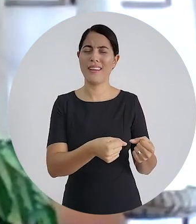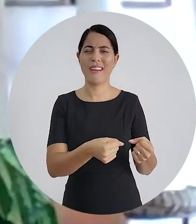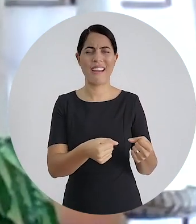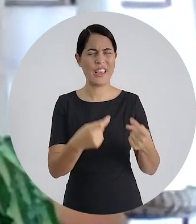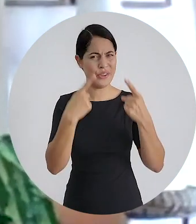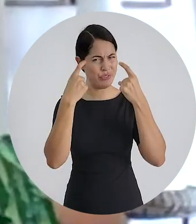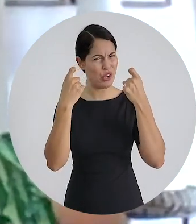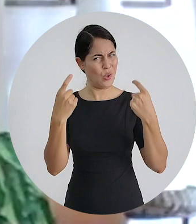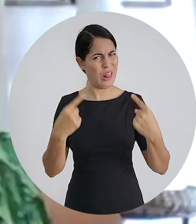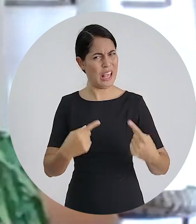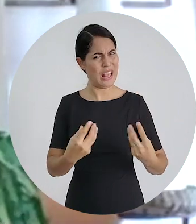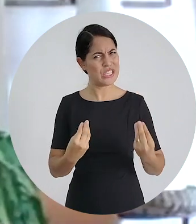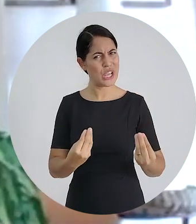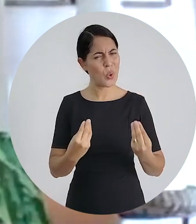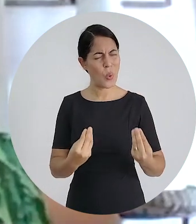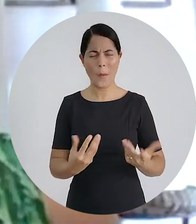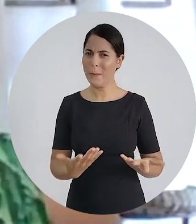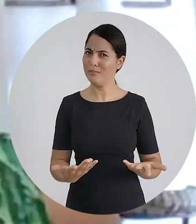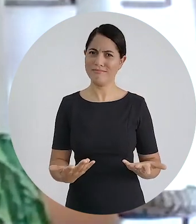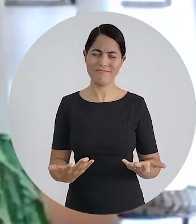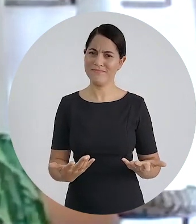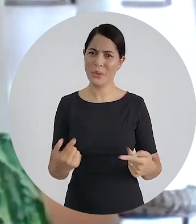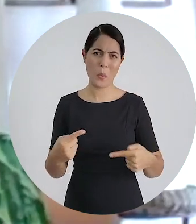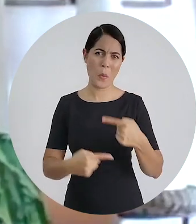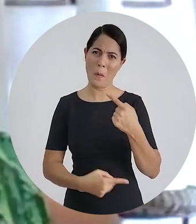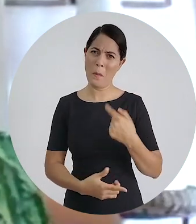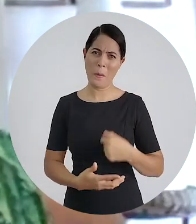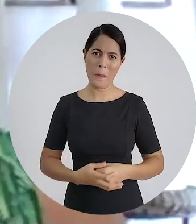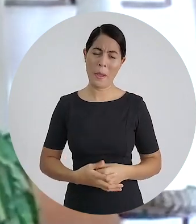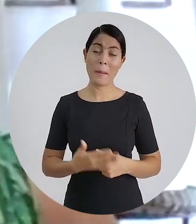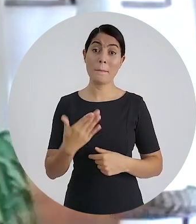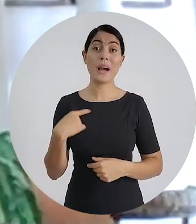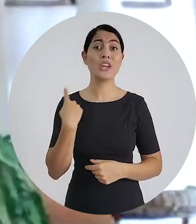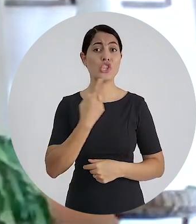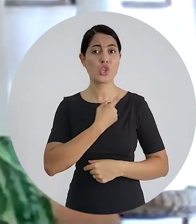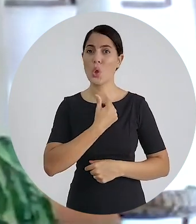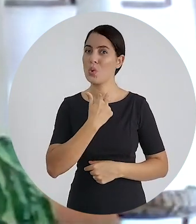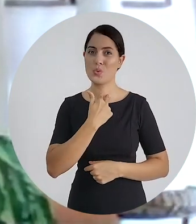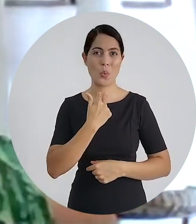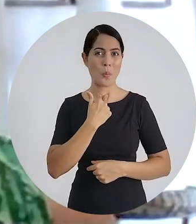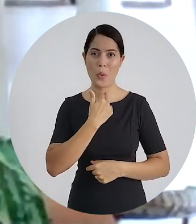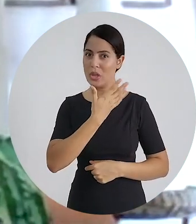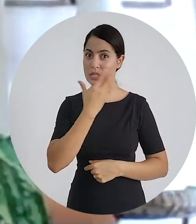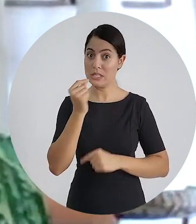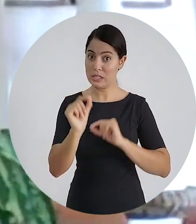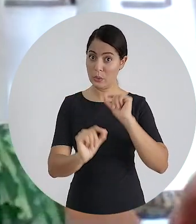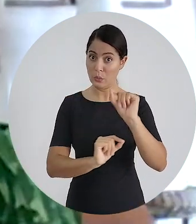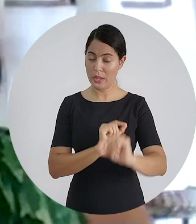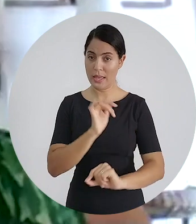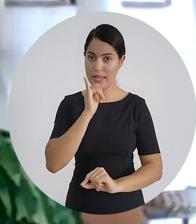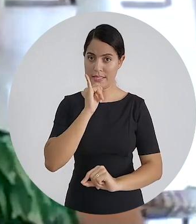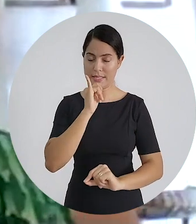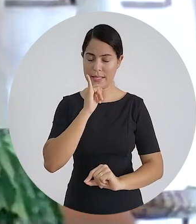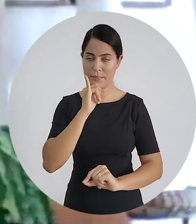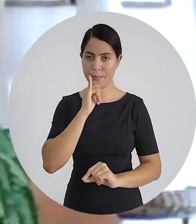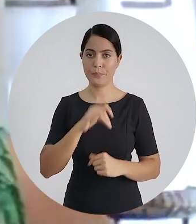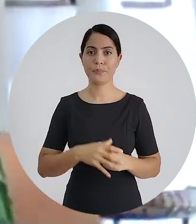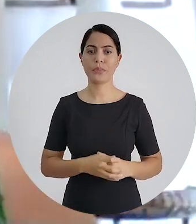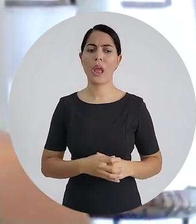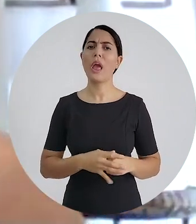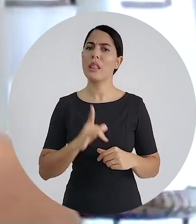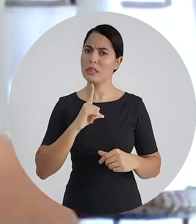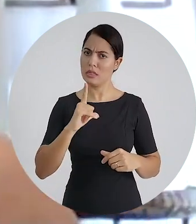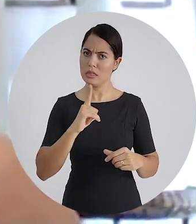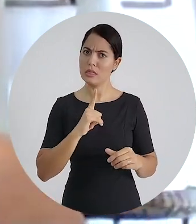violência. Mas o que a gente não pode esquecer também é que, associado a isso, nós não podemos fazer a